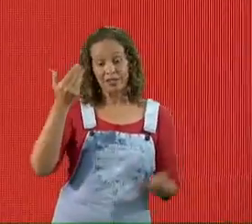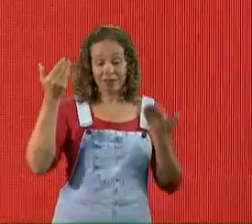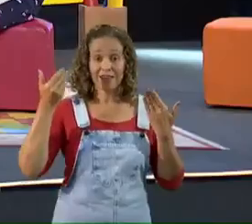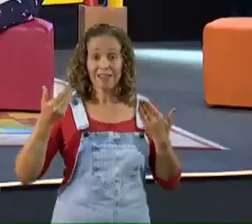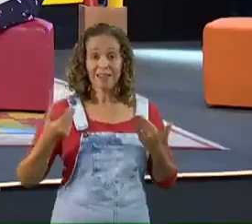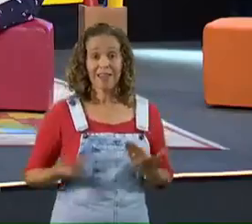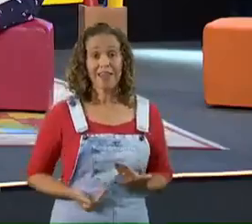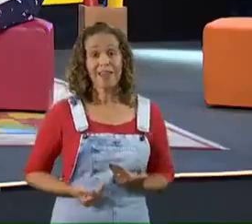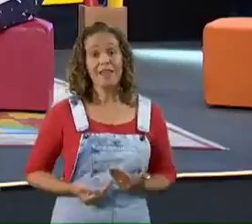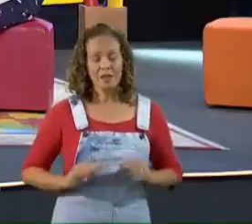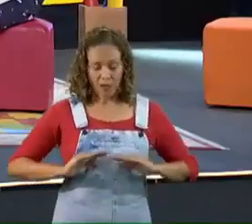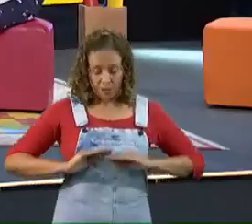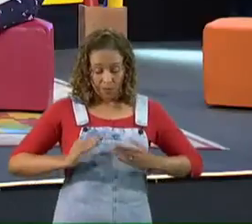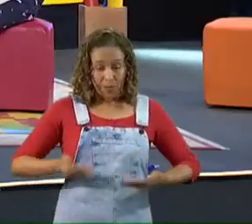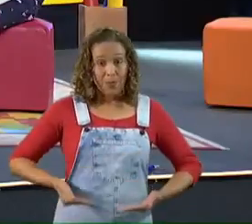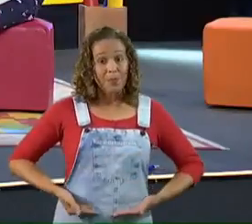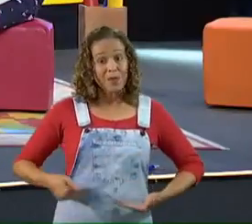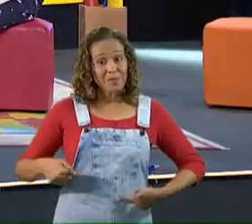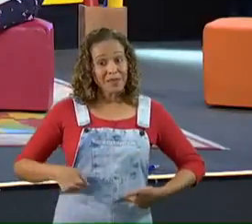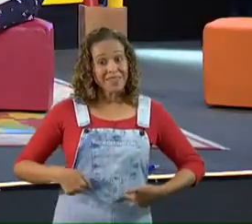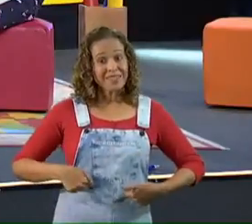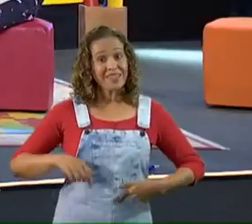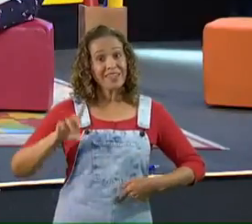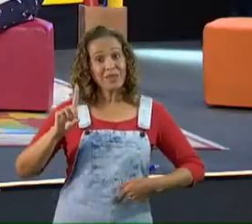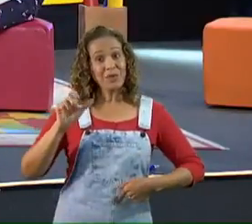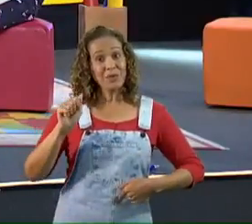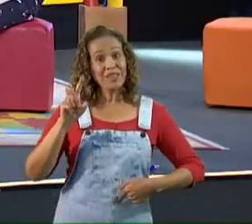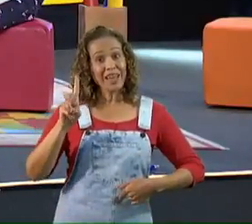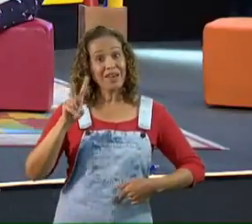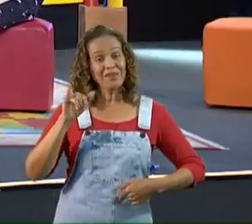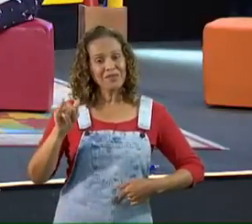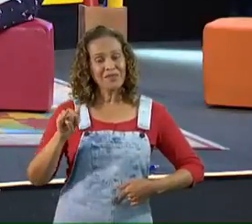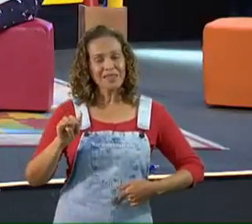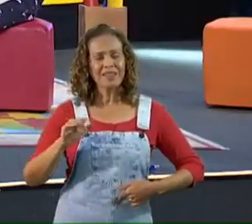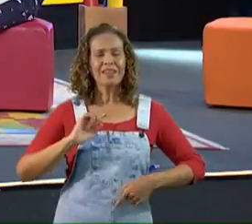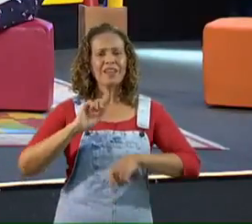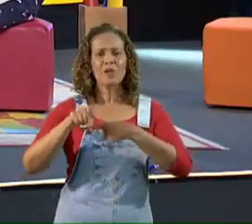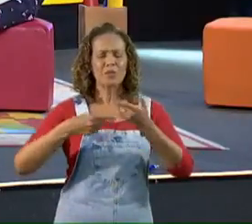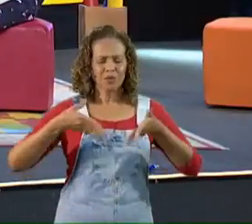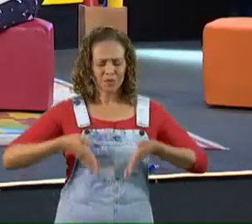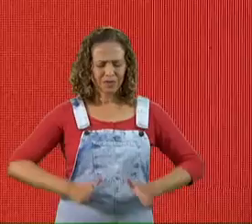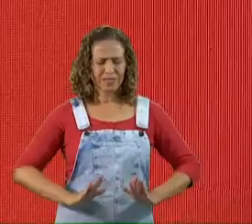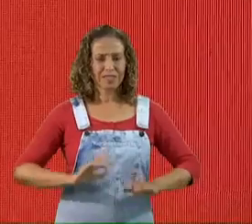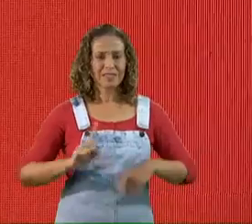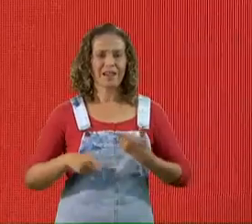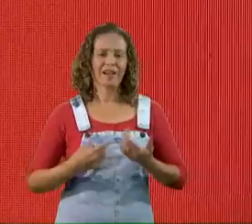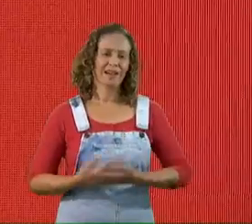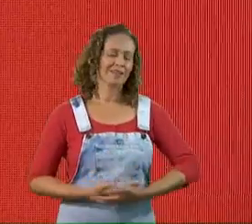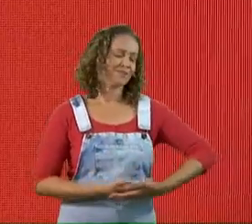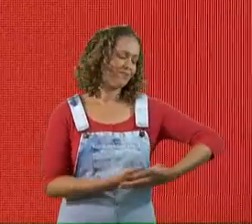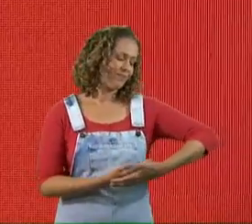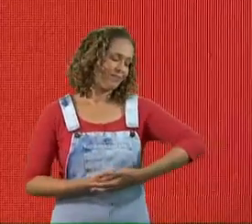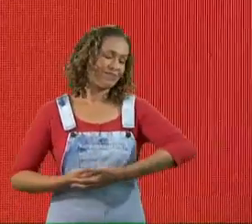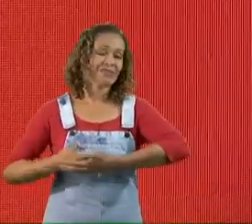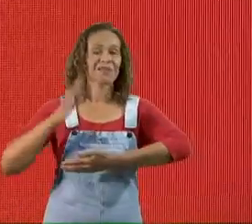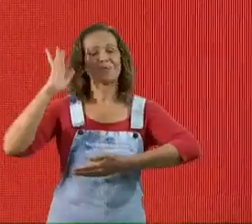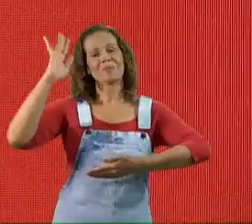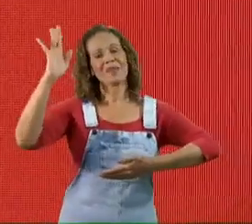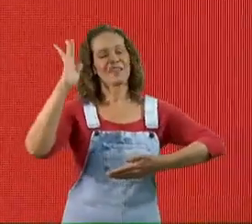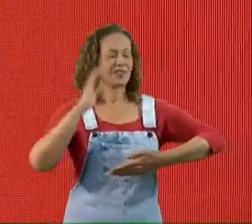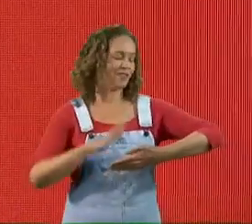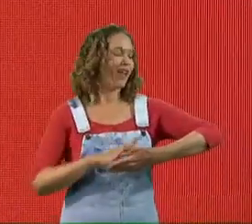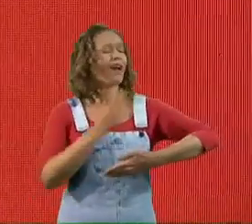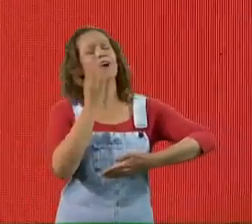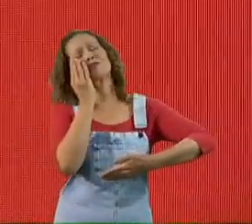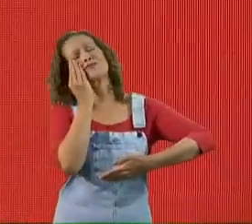dentro. Imagine só o Davi depois de nascer. Imagine ele no meu colo. Ah, que fofinho,